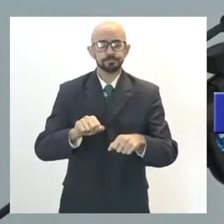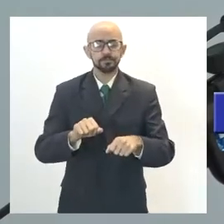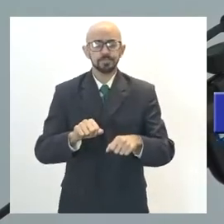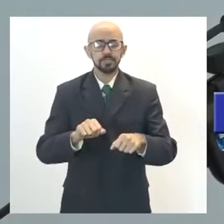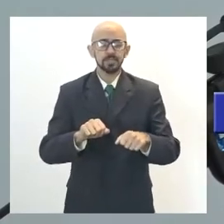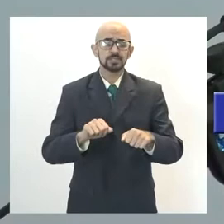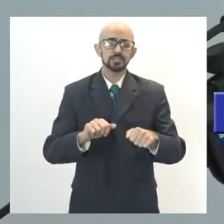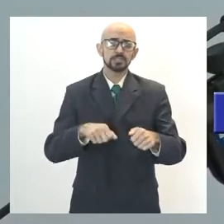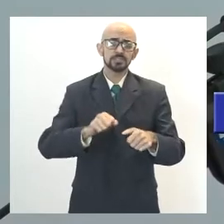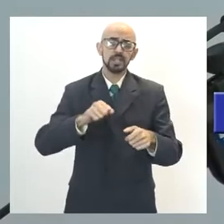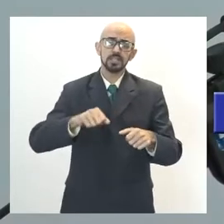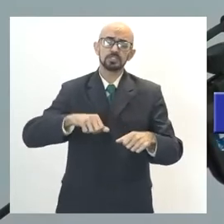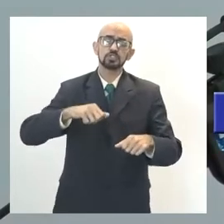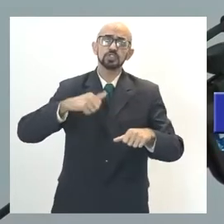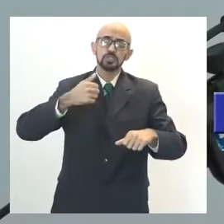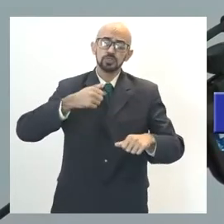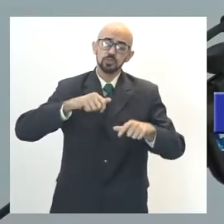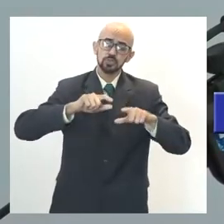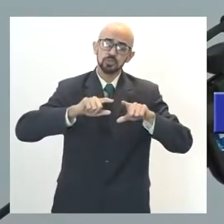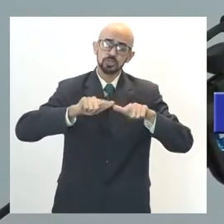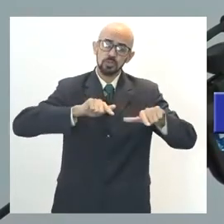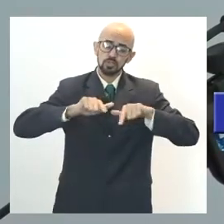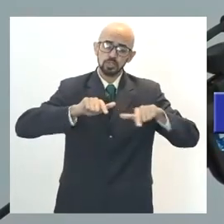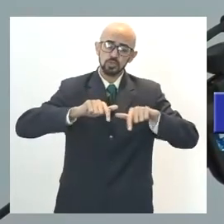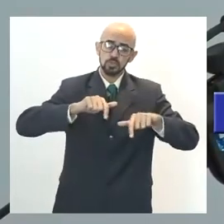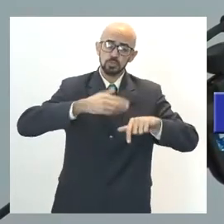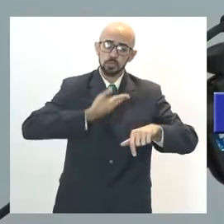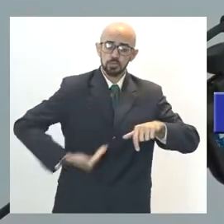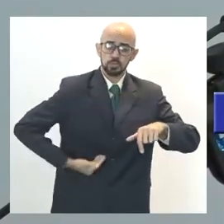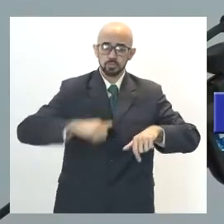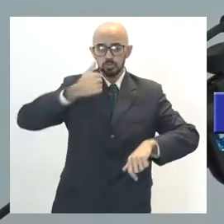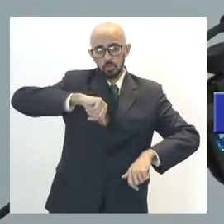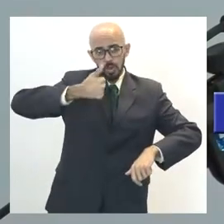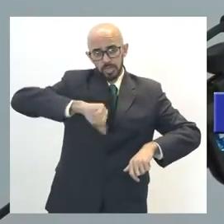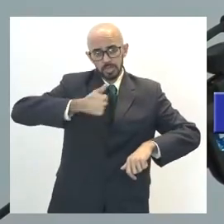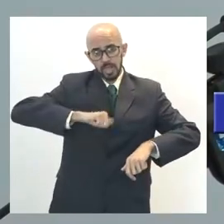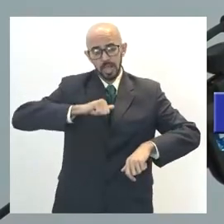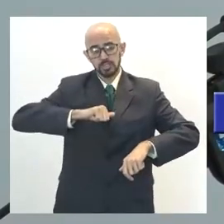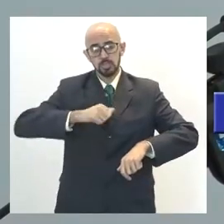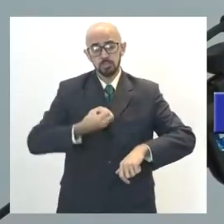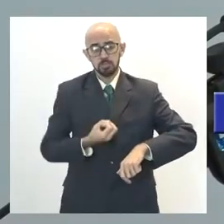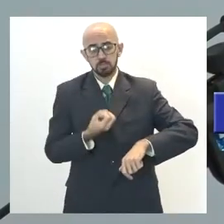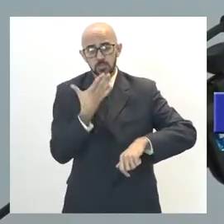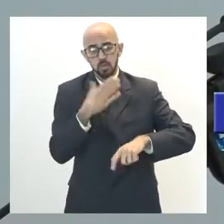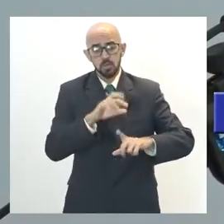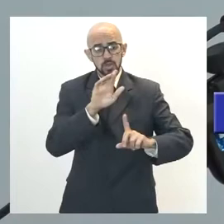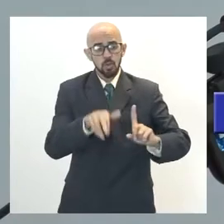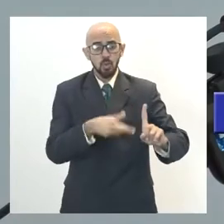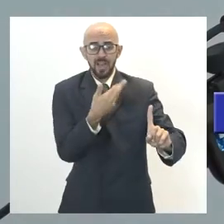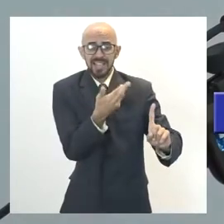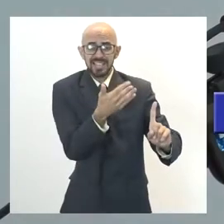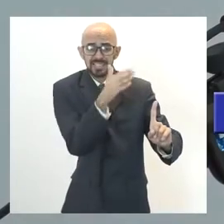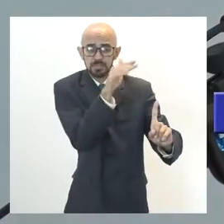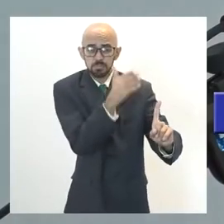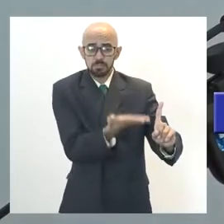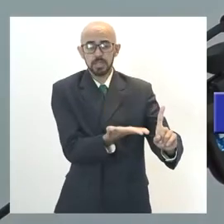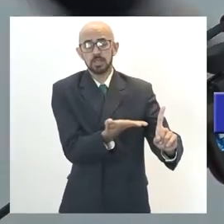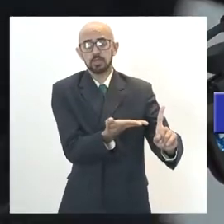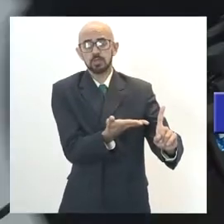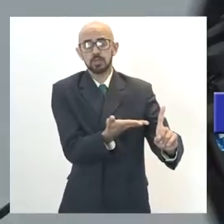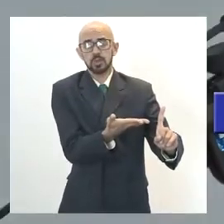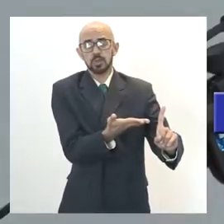serviço público de qualidade com e e em si e com respeito aos direitos e garantias individuais